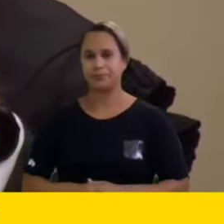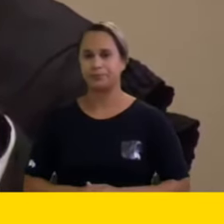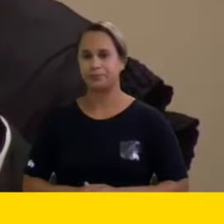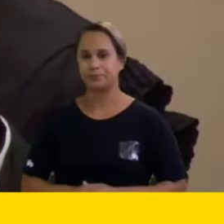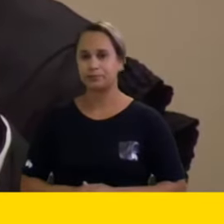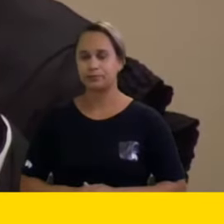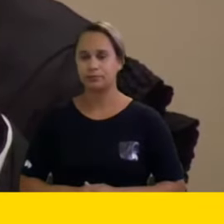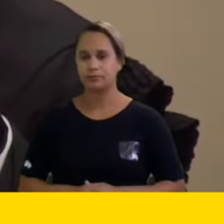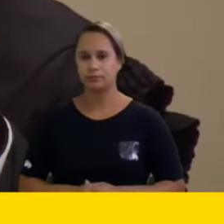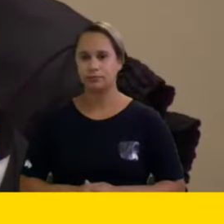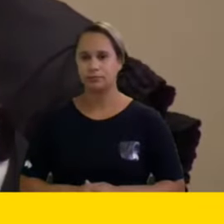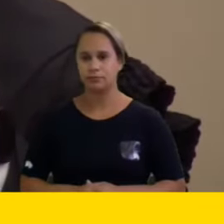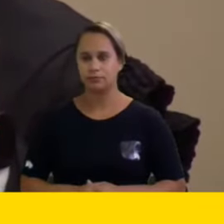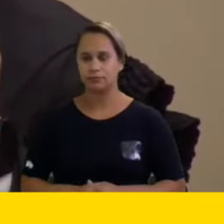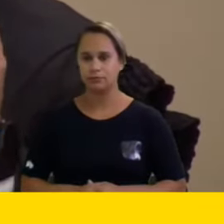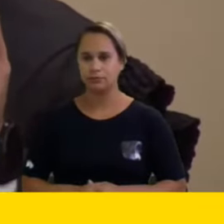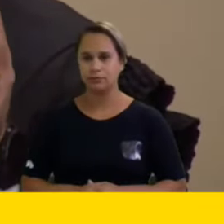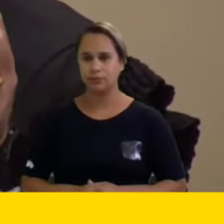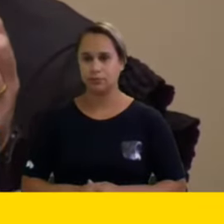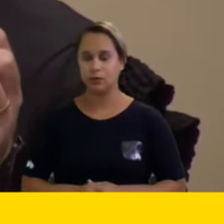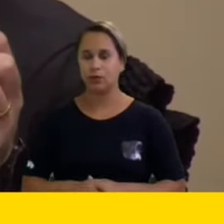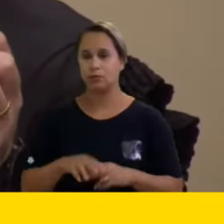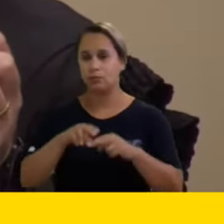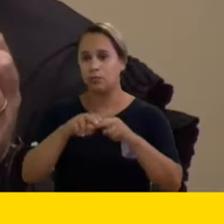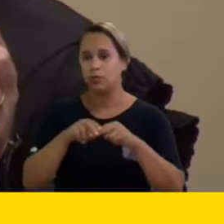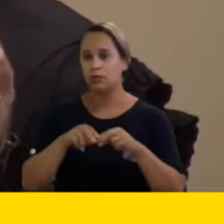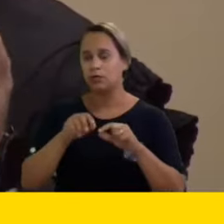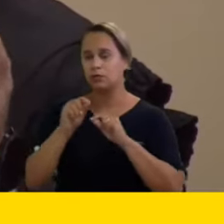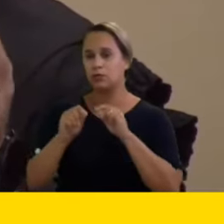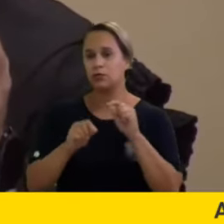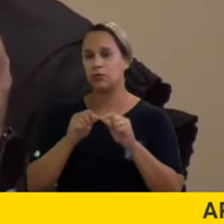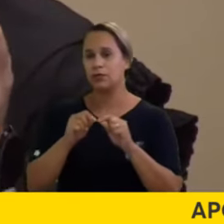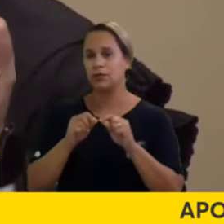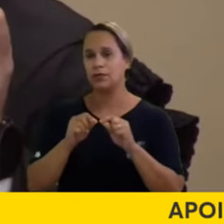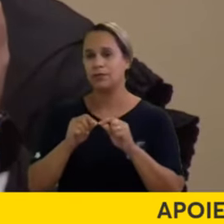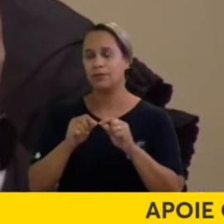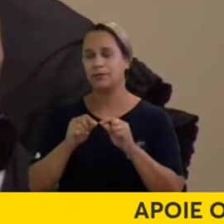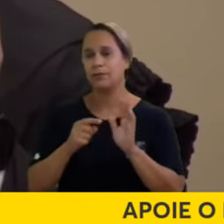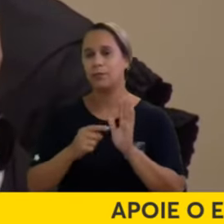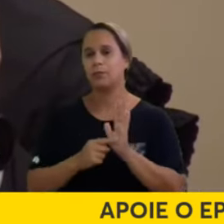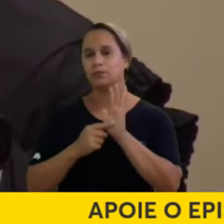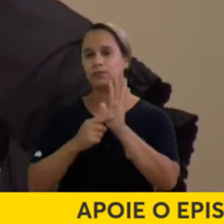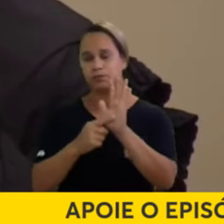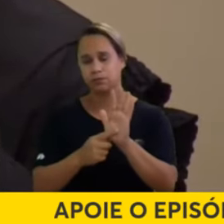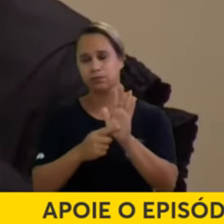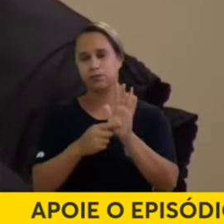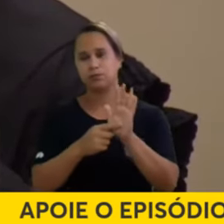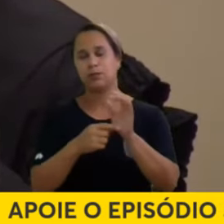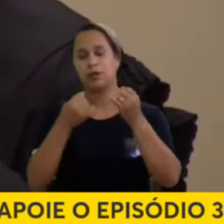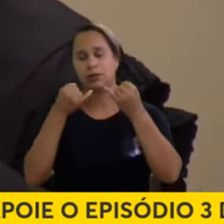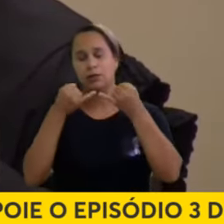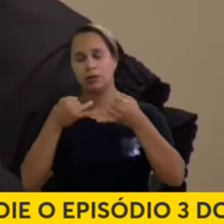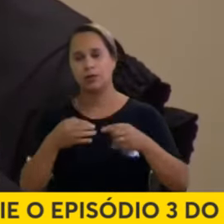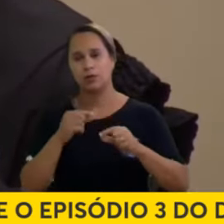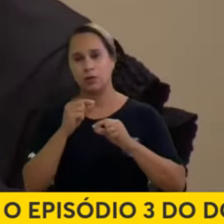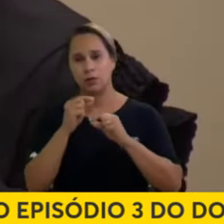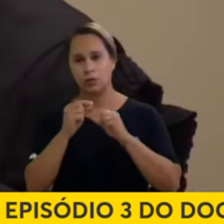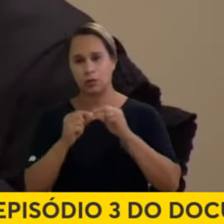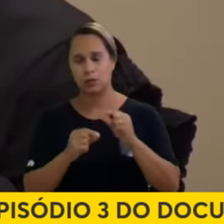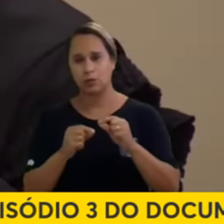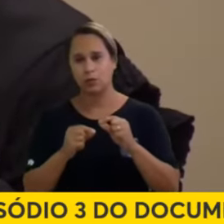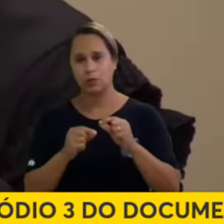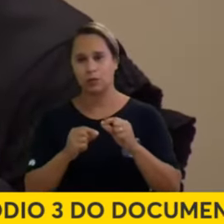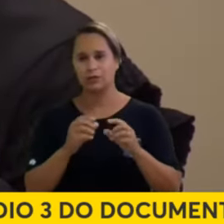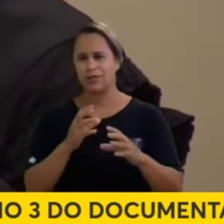uso estimável do veículo por isso faço aqui menção ao parecer do Ministério Público em que ele faz a a o cómputo